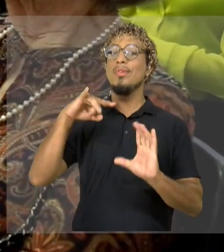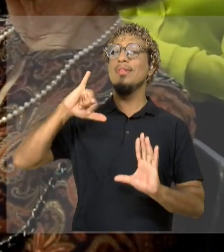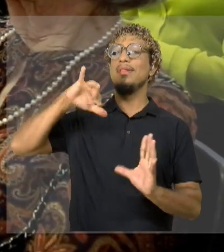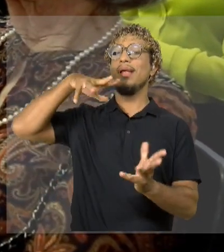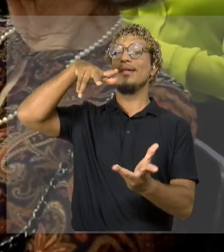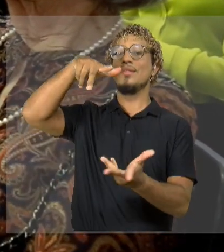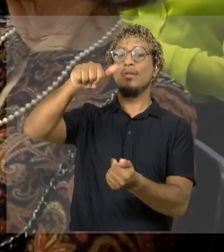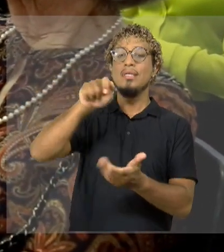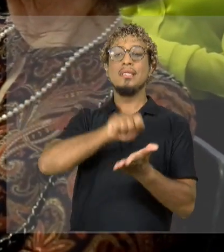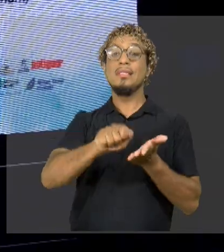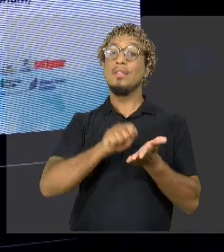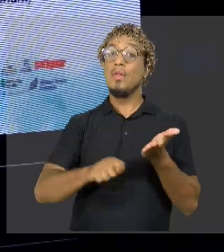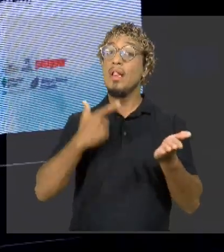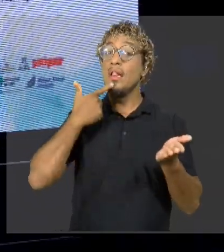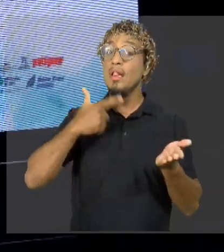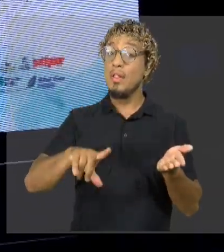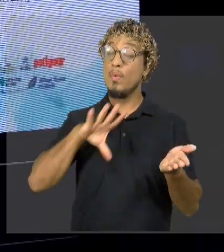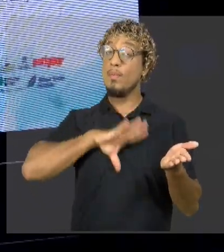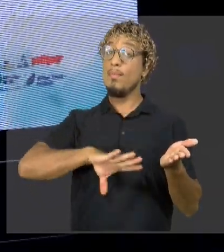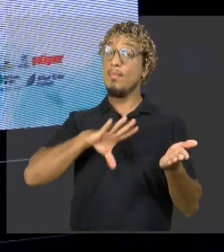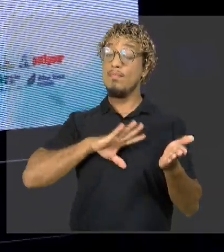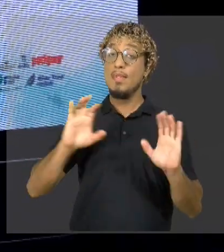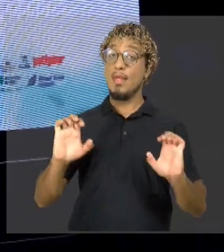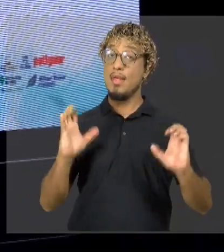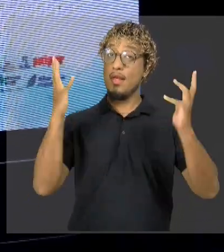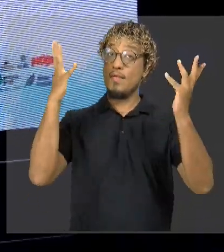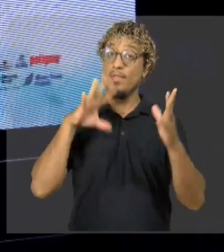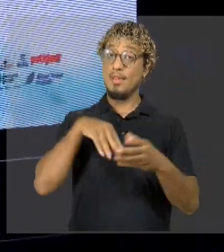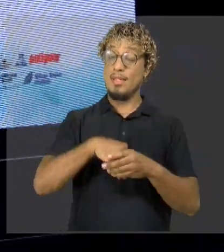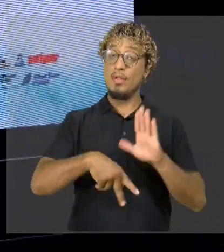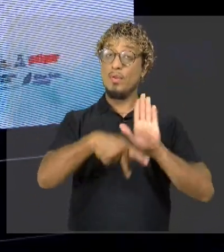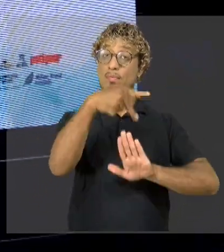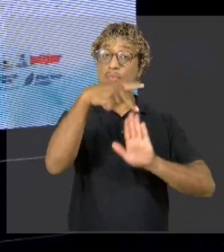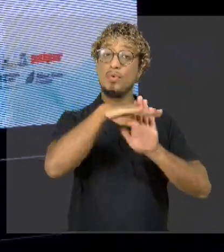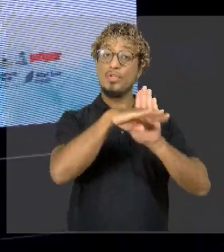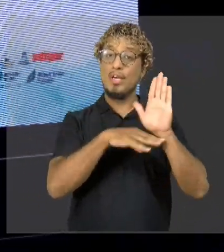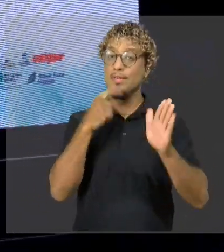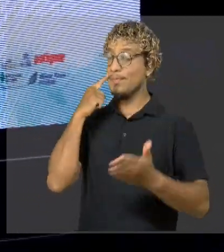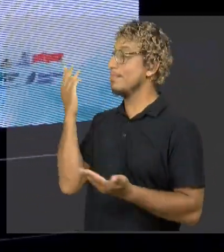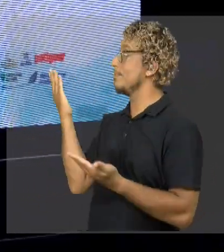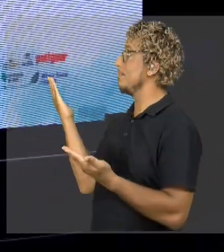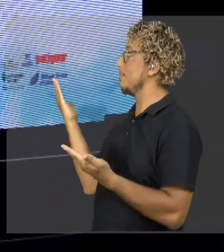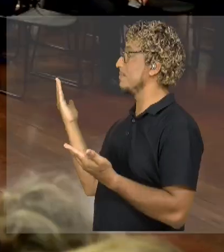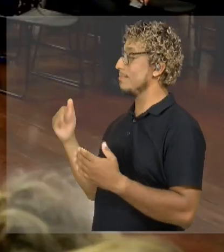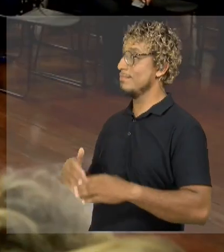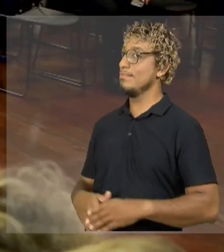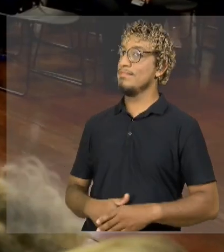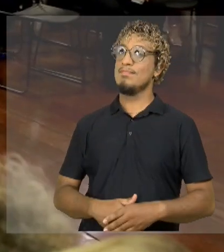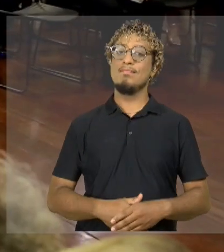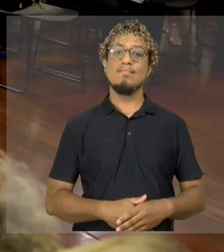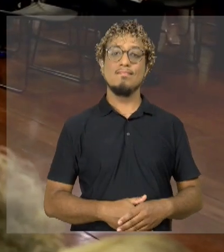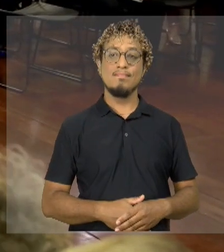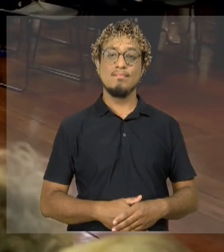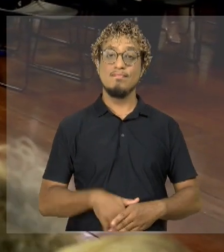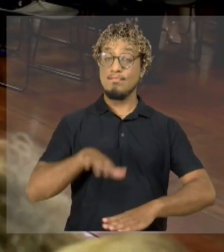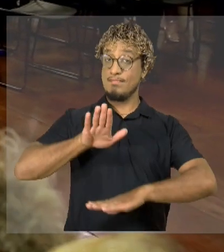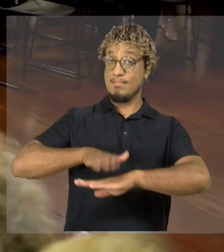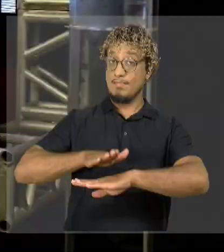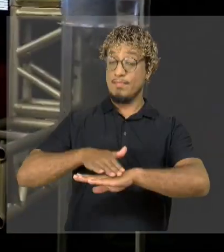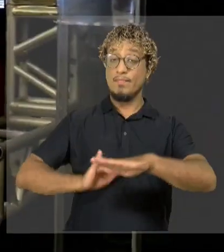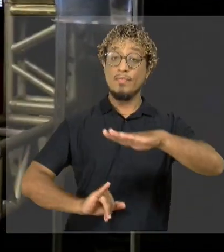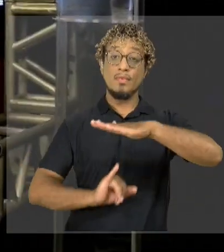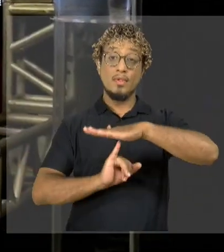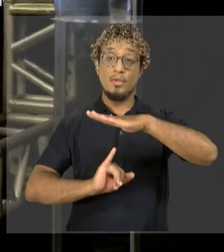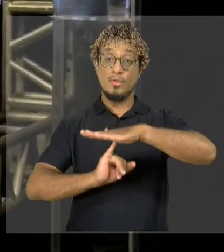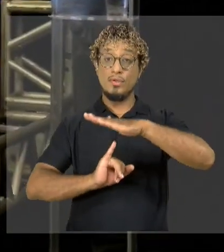Escritores de Língua Portuguesa, evento que faz parte do projeto Conversações de Além Mar, uma realização do